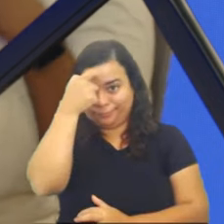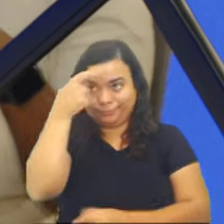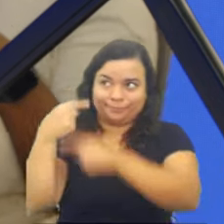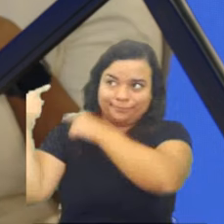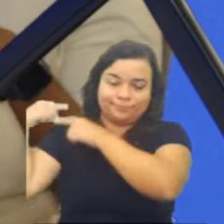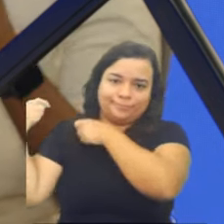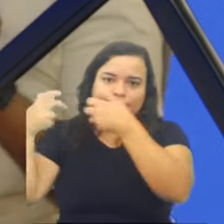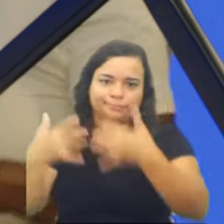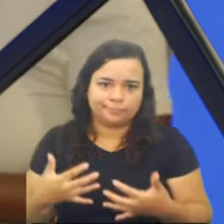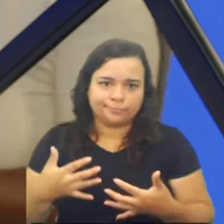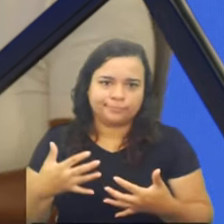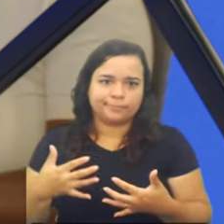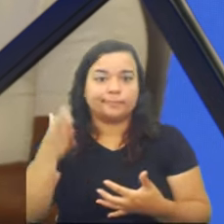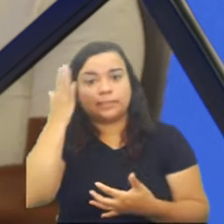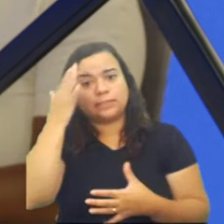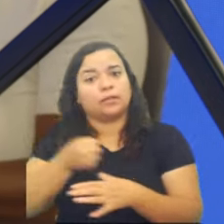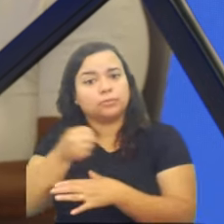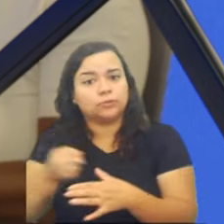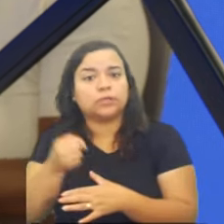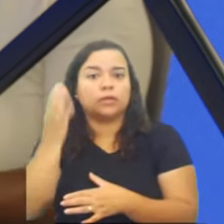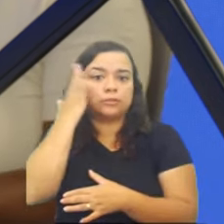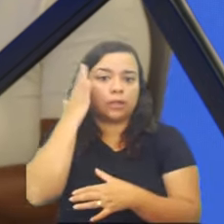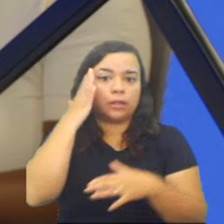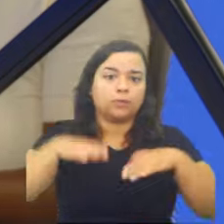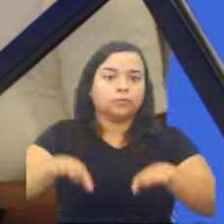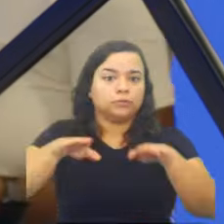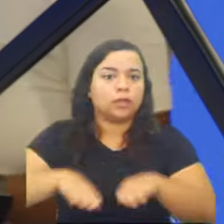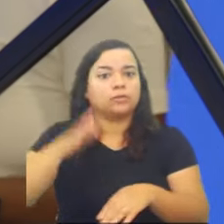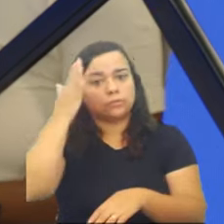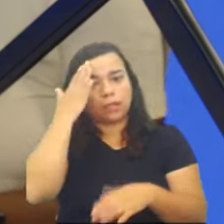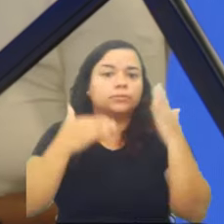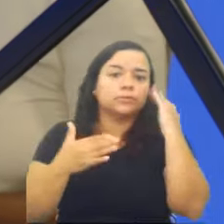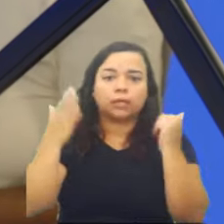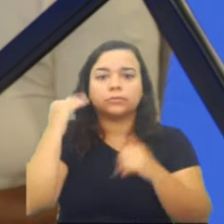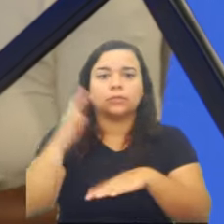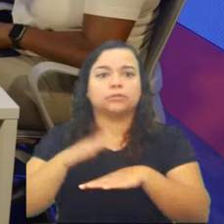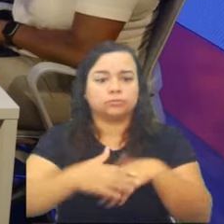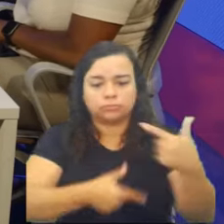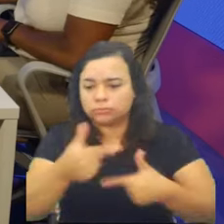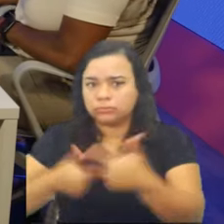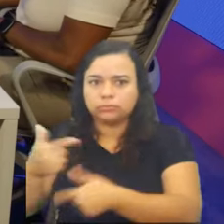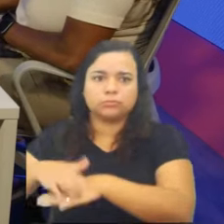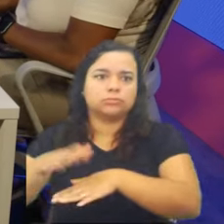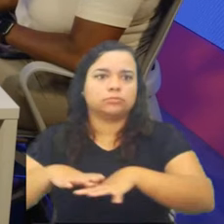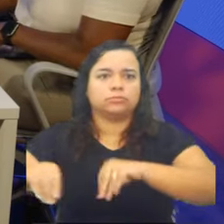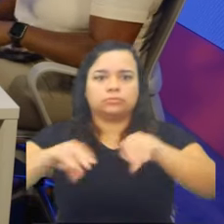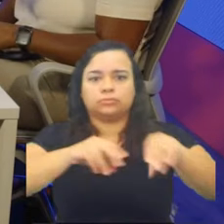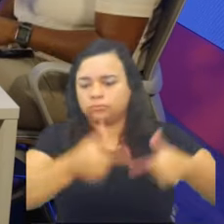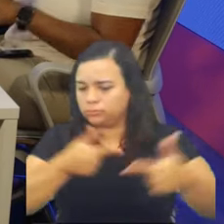memória ancestral te fala você sabe cozinhar você sabe costurar você sabe sabe a gente vai pro serviço braçal